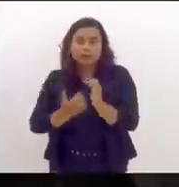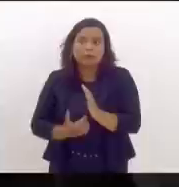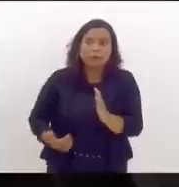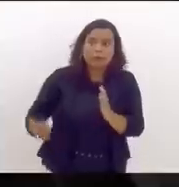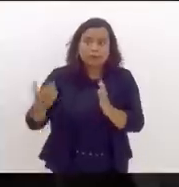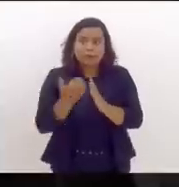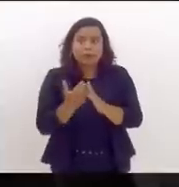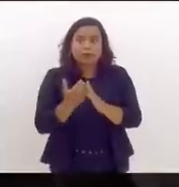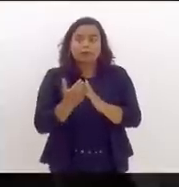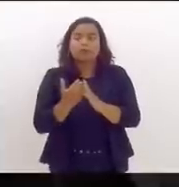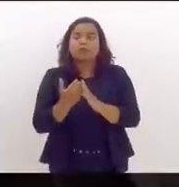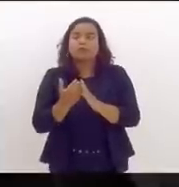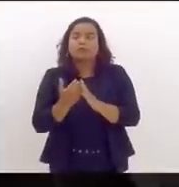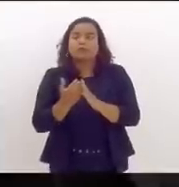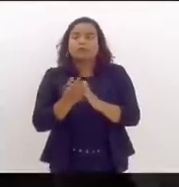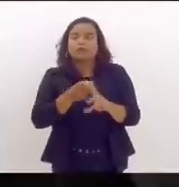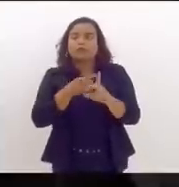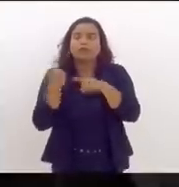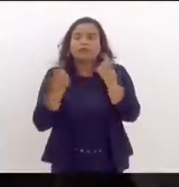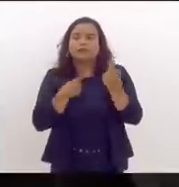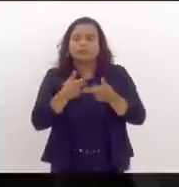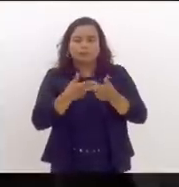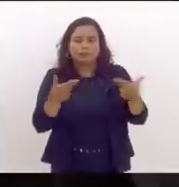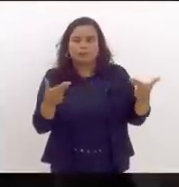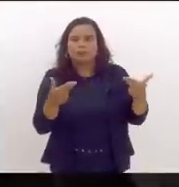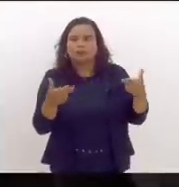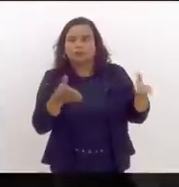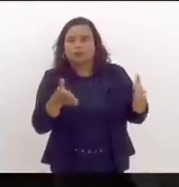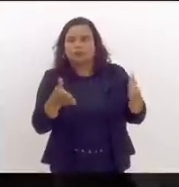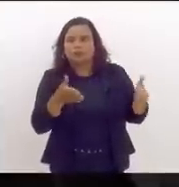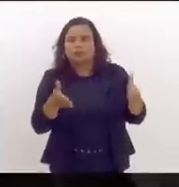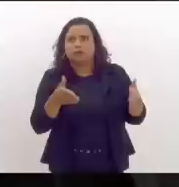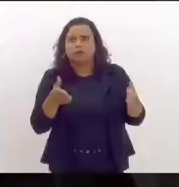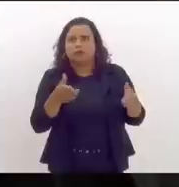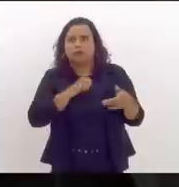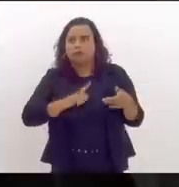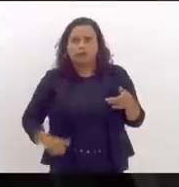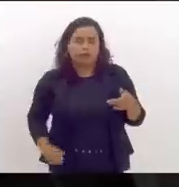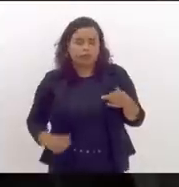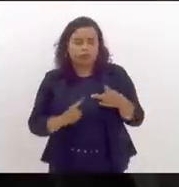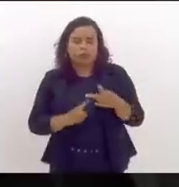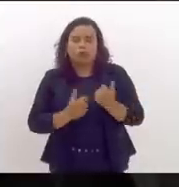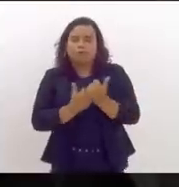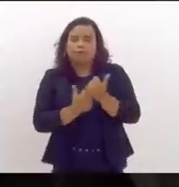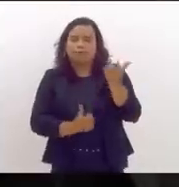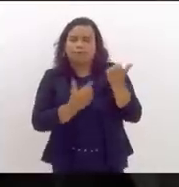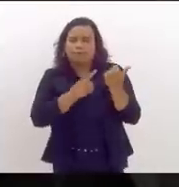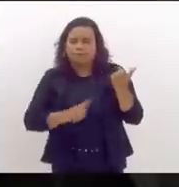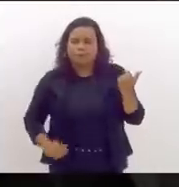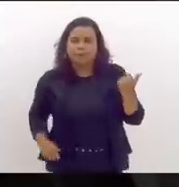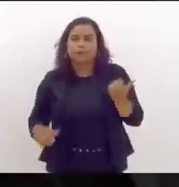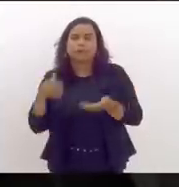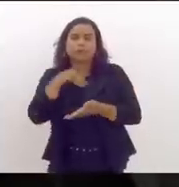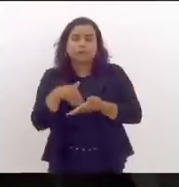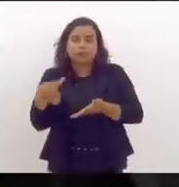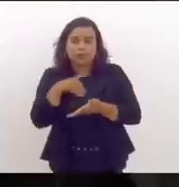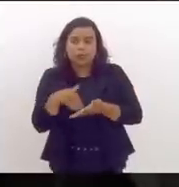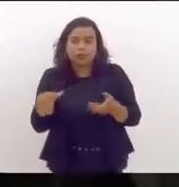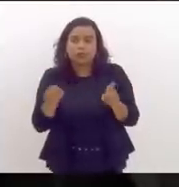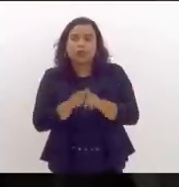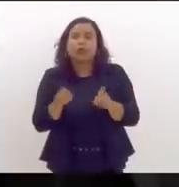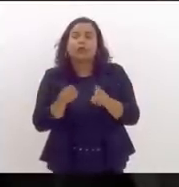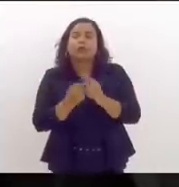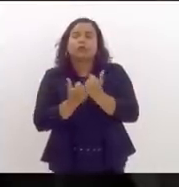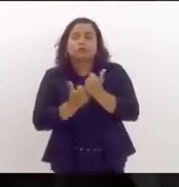os vencimentos do governador do vice-governador dos secretários e dos